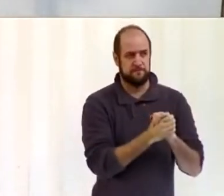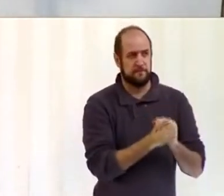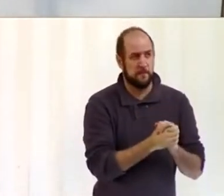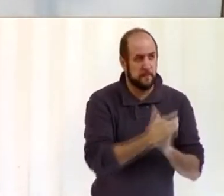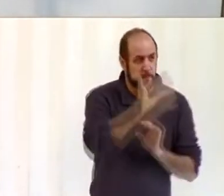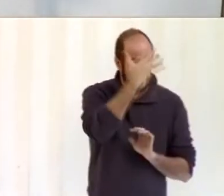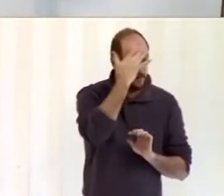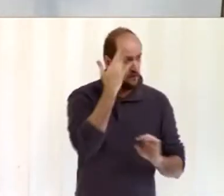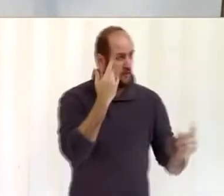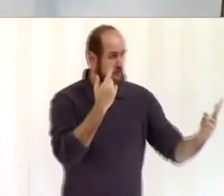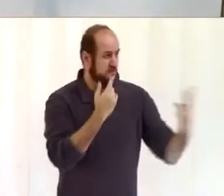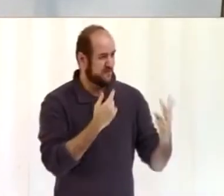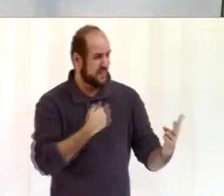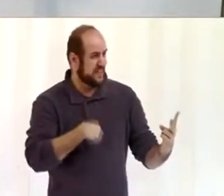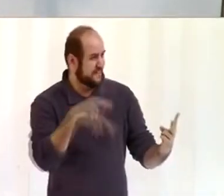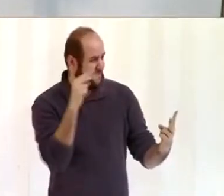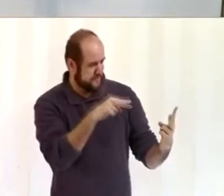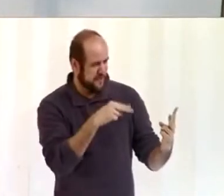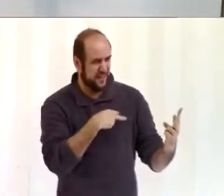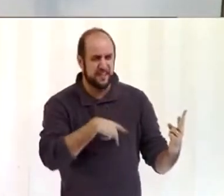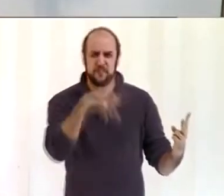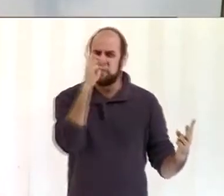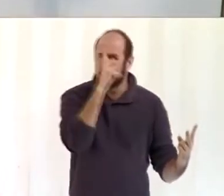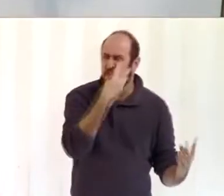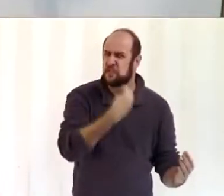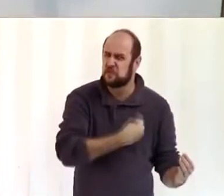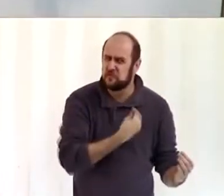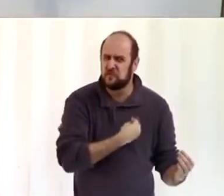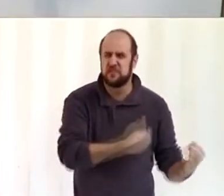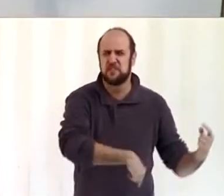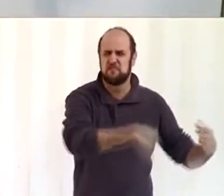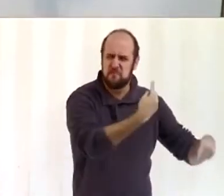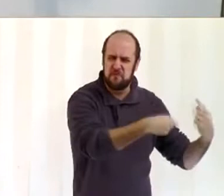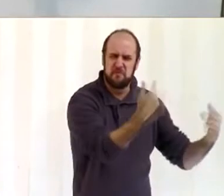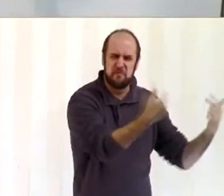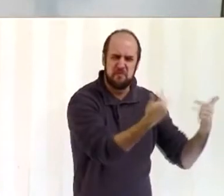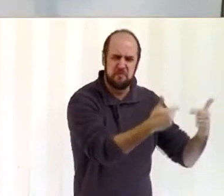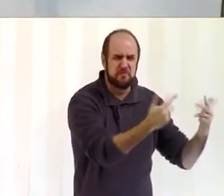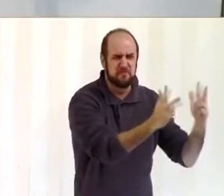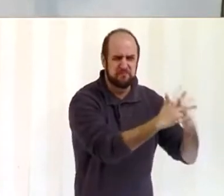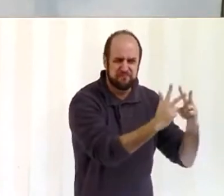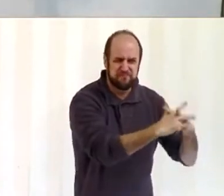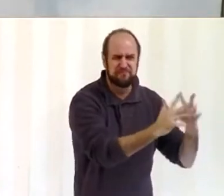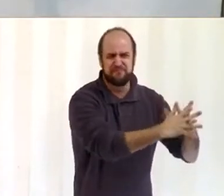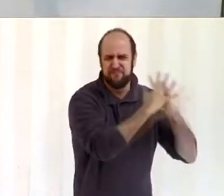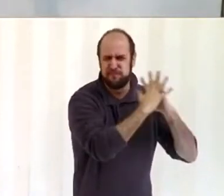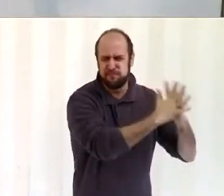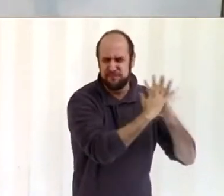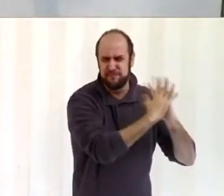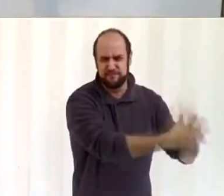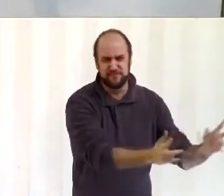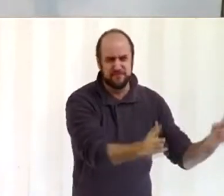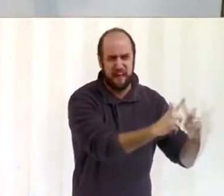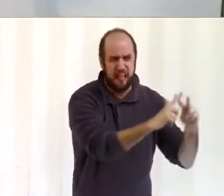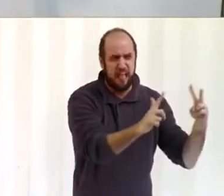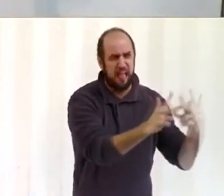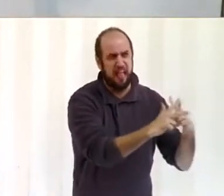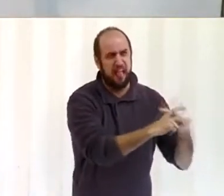nós humanamente olhando aquela relação de anos de crise, de confusão, de